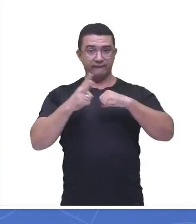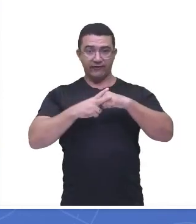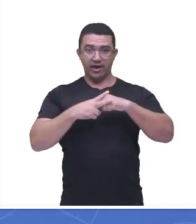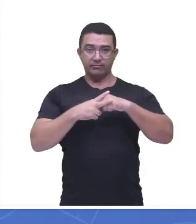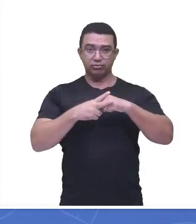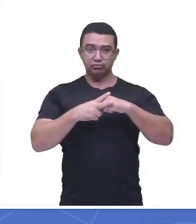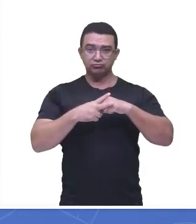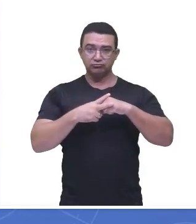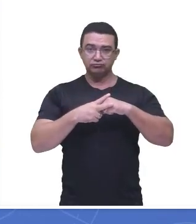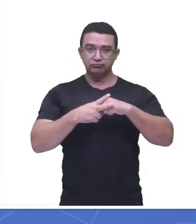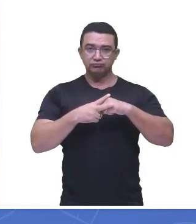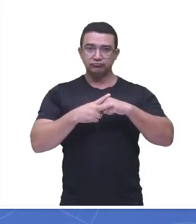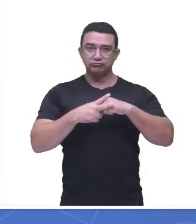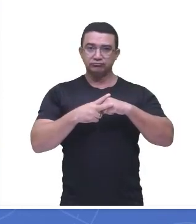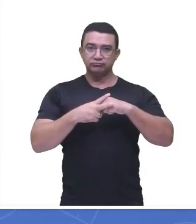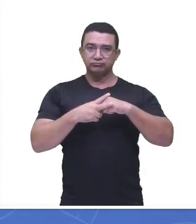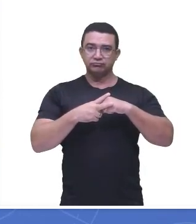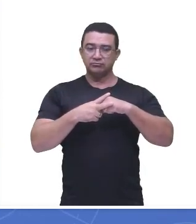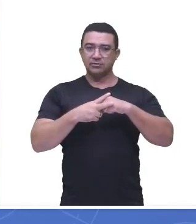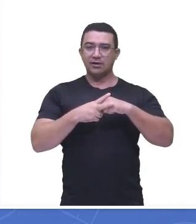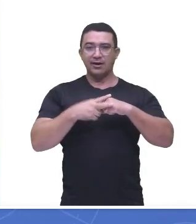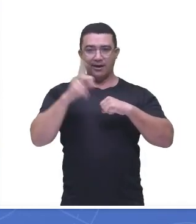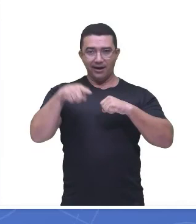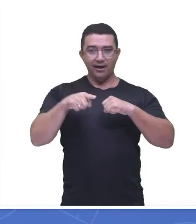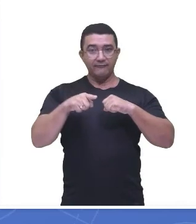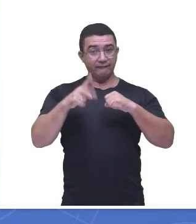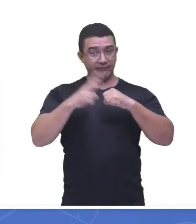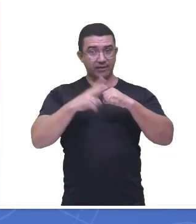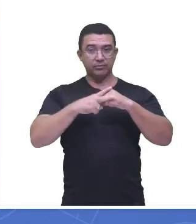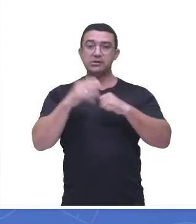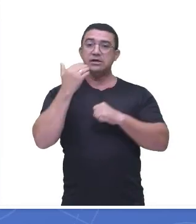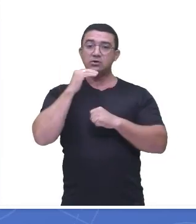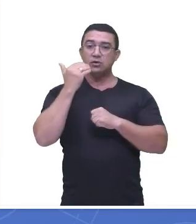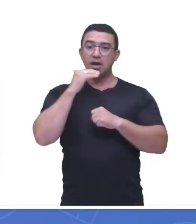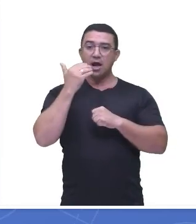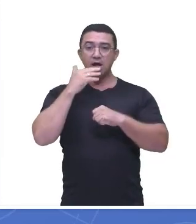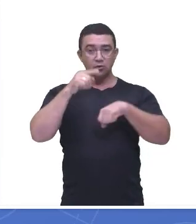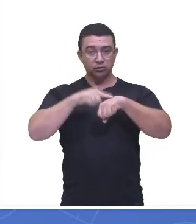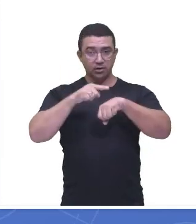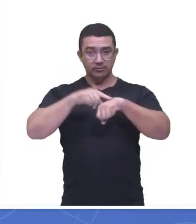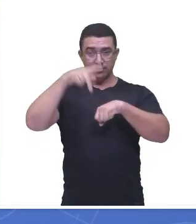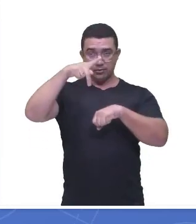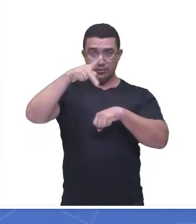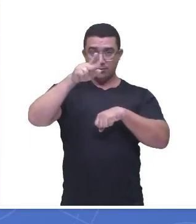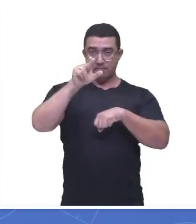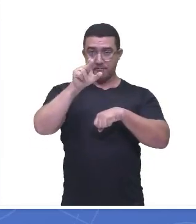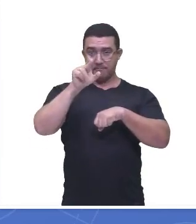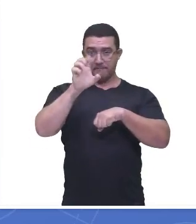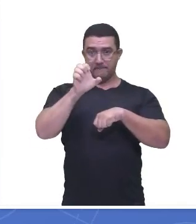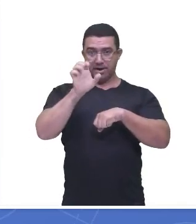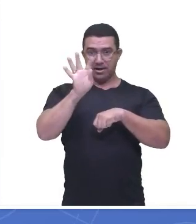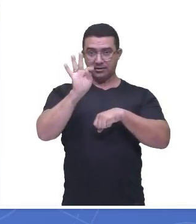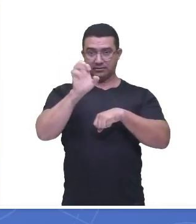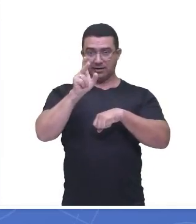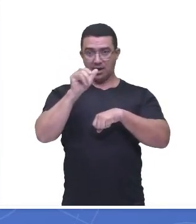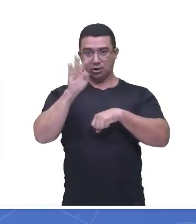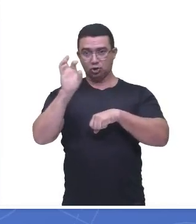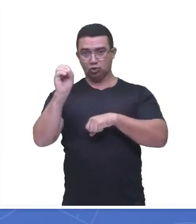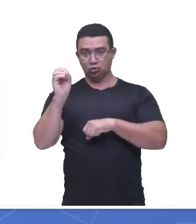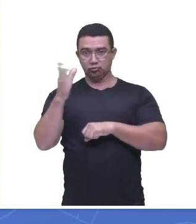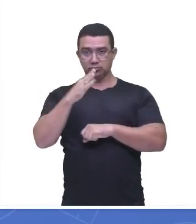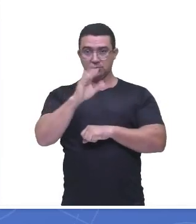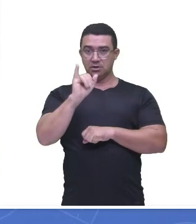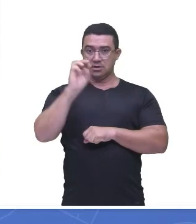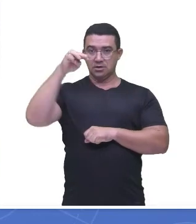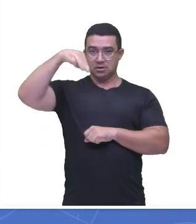seguem aquele ritmo de verbos regulares e irregulares para esse tempo verbal. Eles têm uma particularidade. Lembra ontem, quando eu falei sobre isso